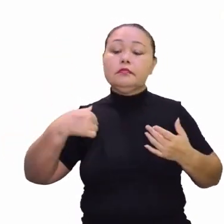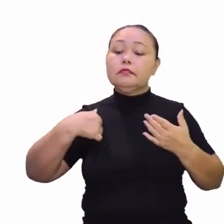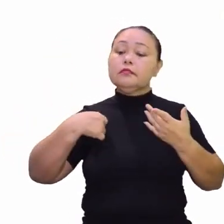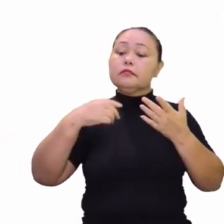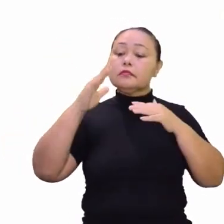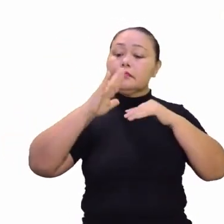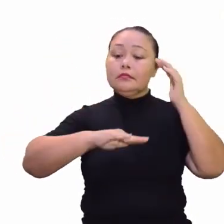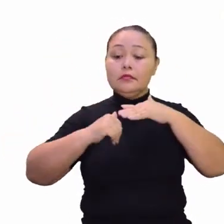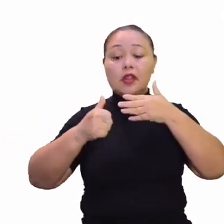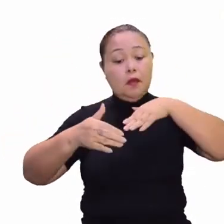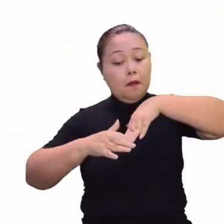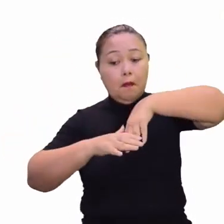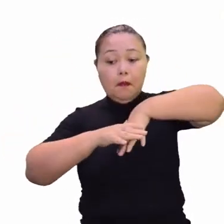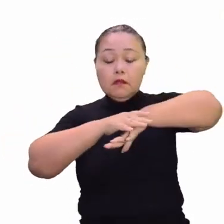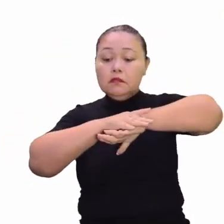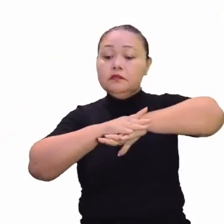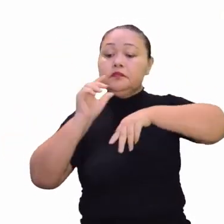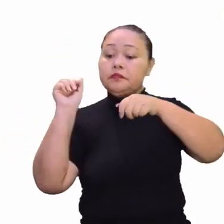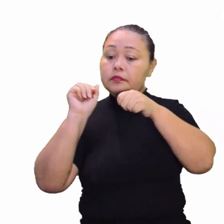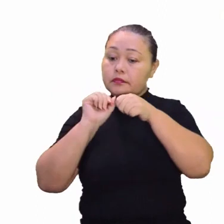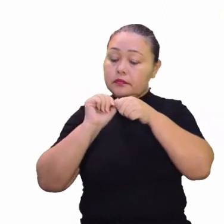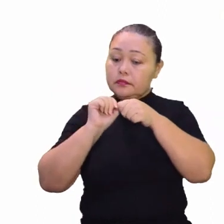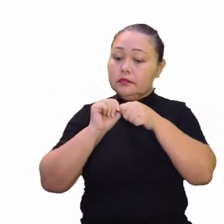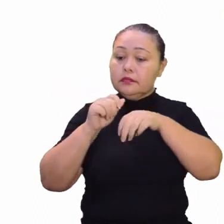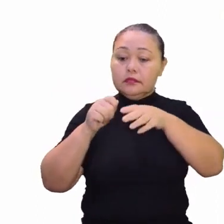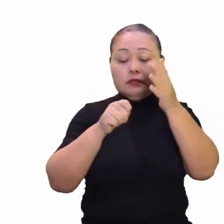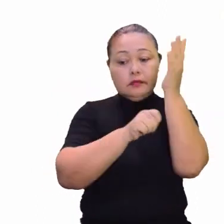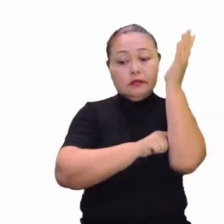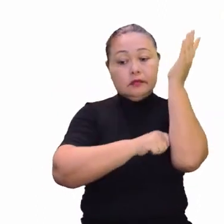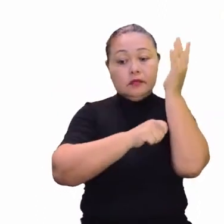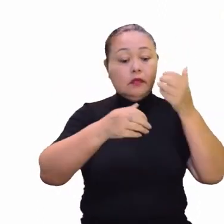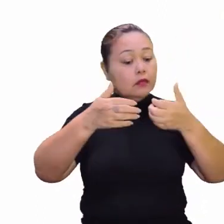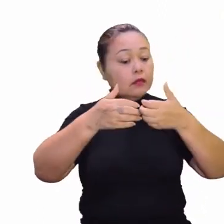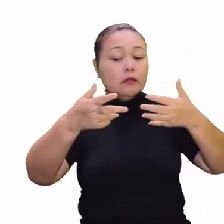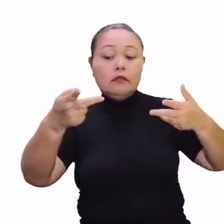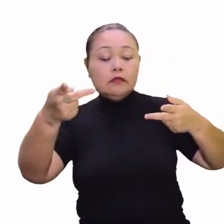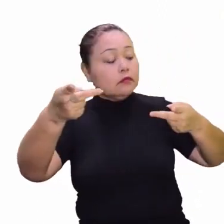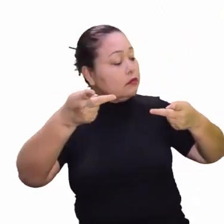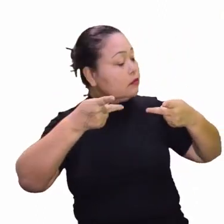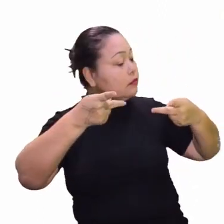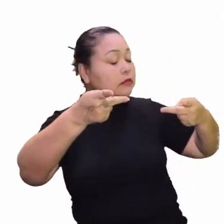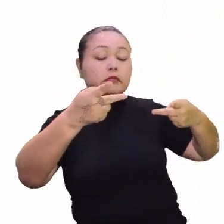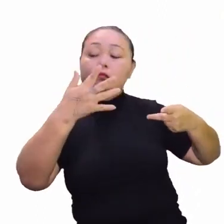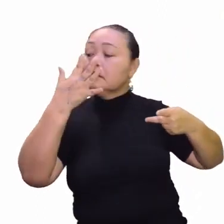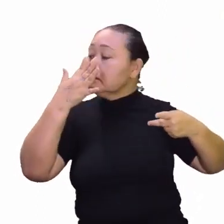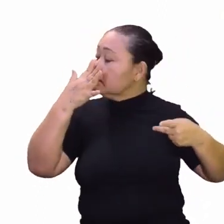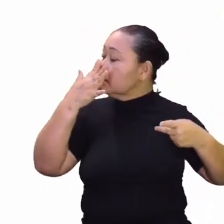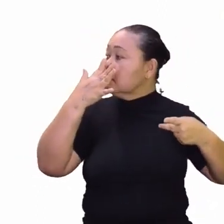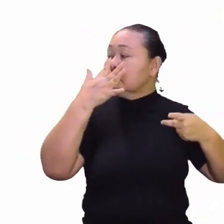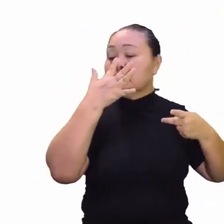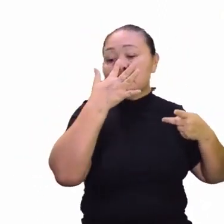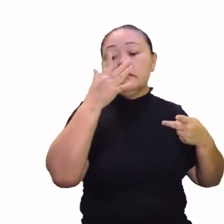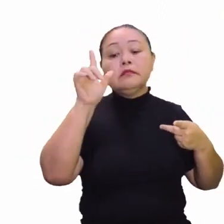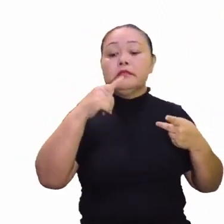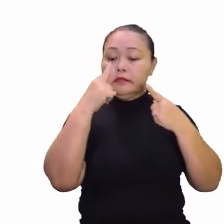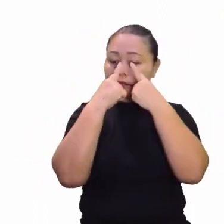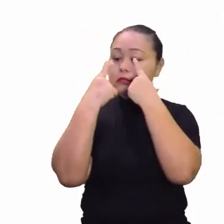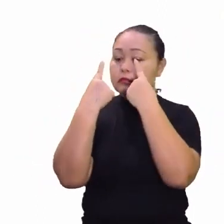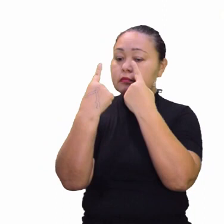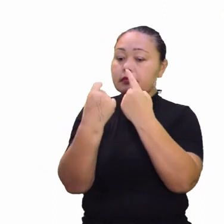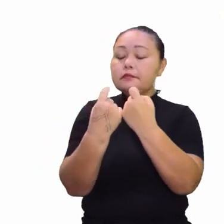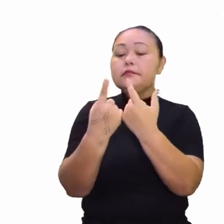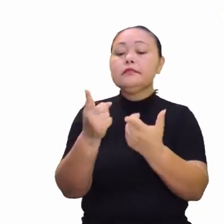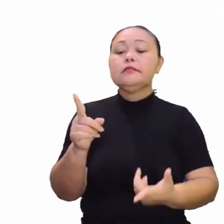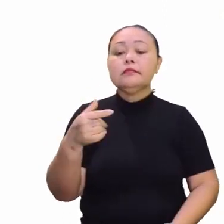seringueiros, uma bota que era feita de borracha. Então, lá é aberto para as pessoas visitarem. É muito